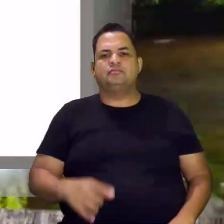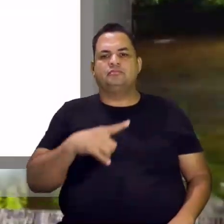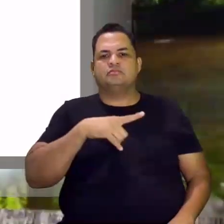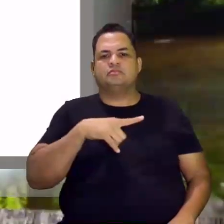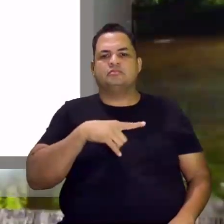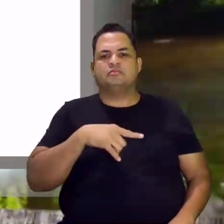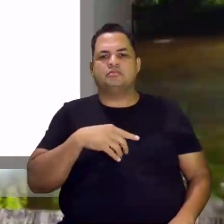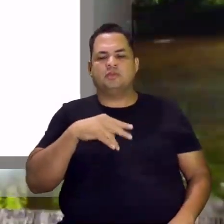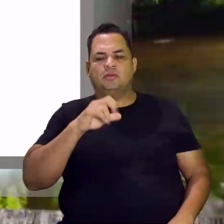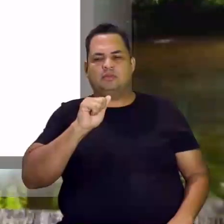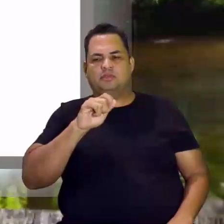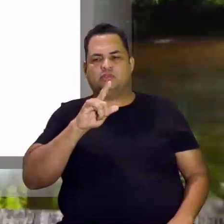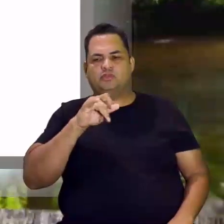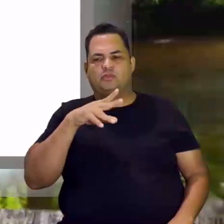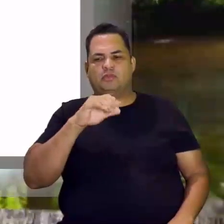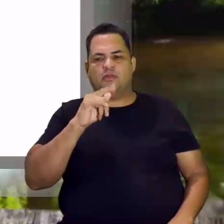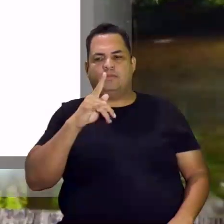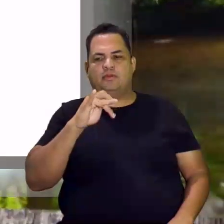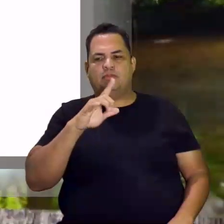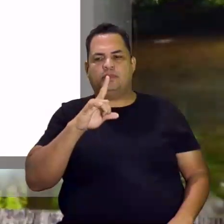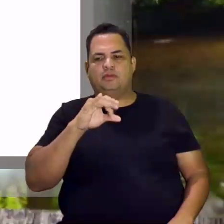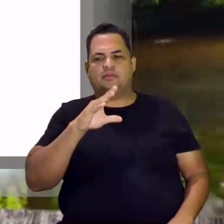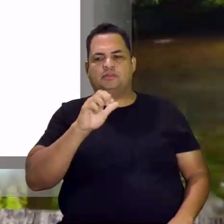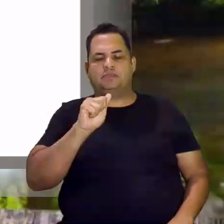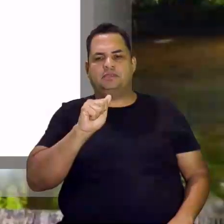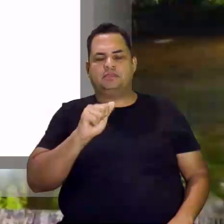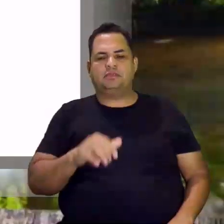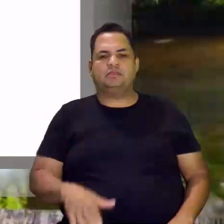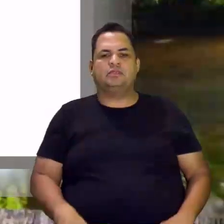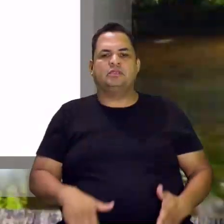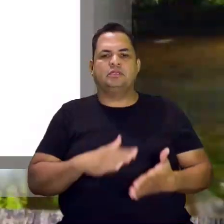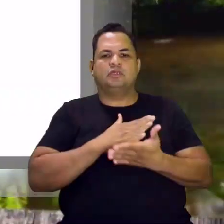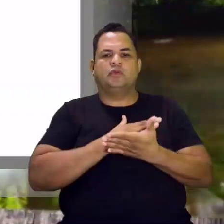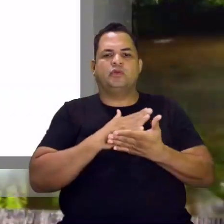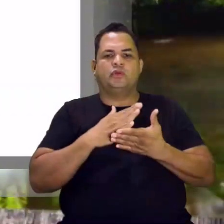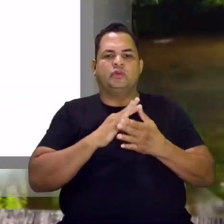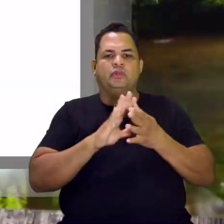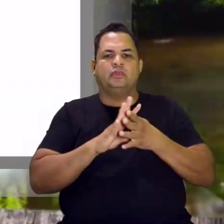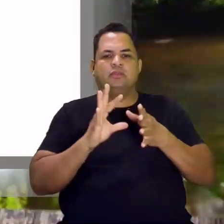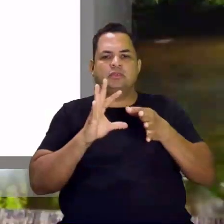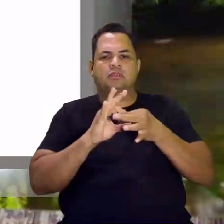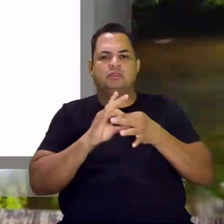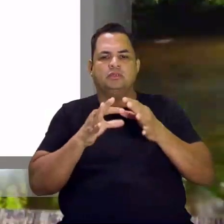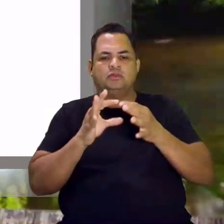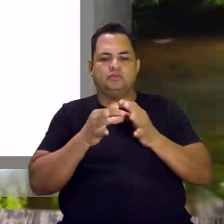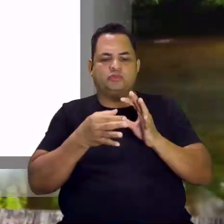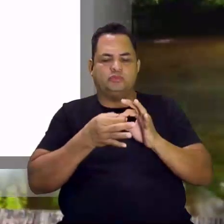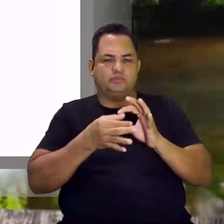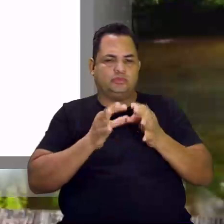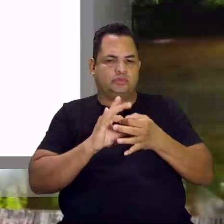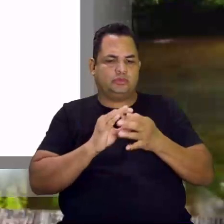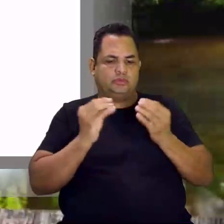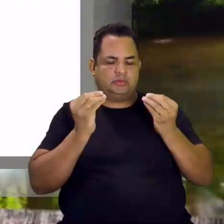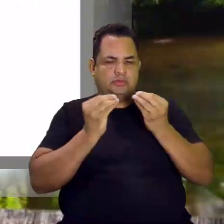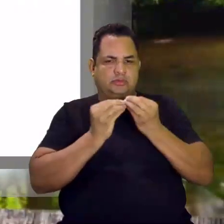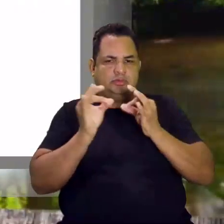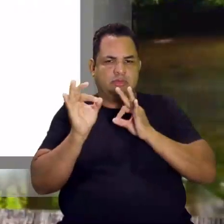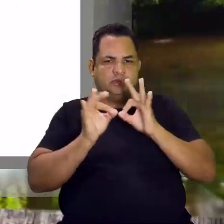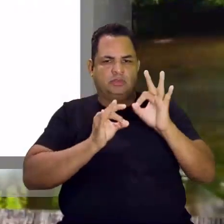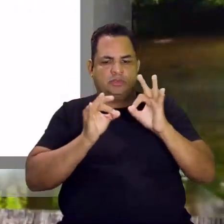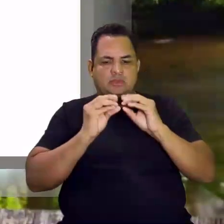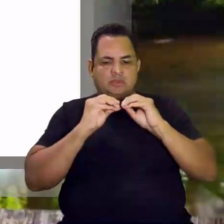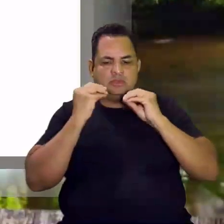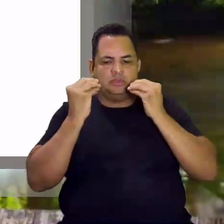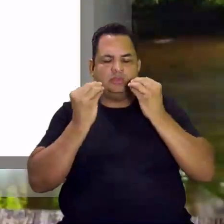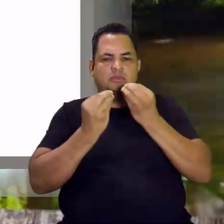sopa probiótica, tá bom? E aí foram começando a se unir essas moléculas, formando as